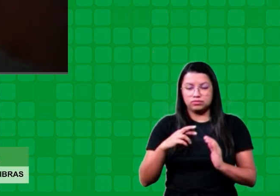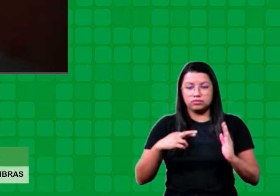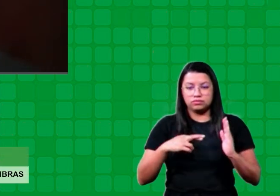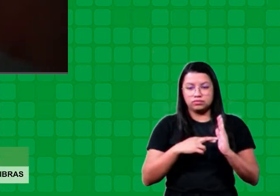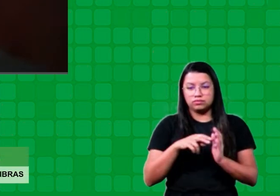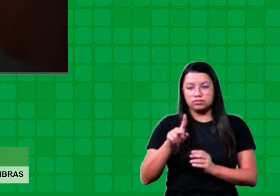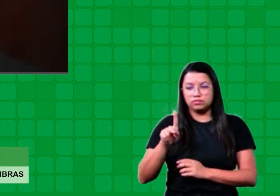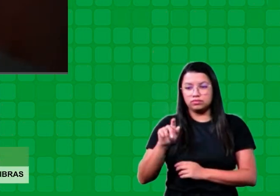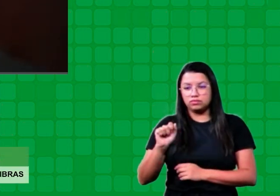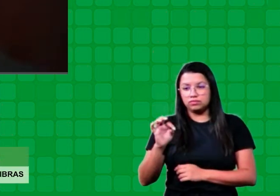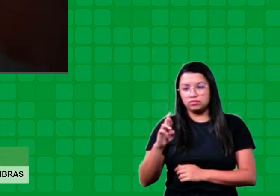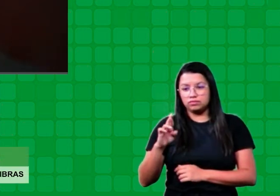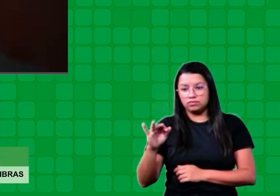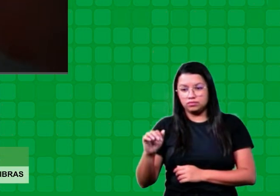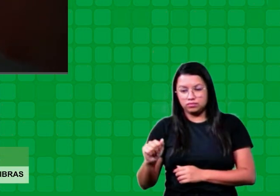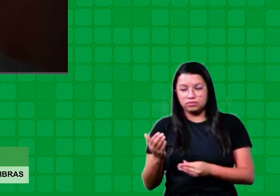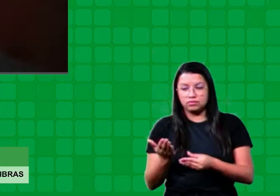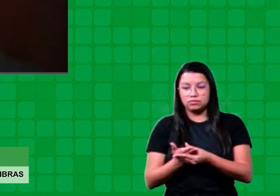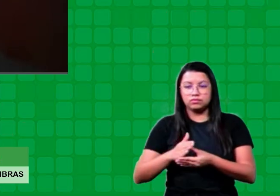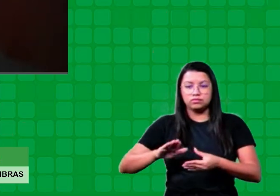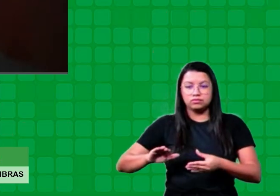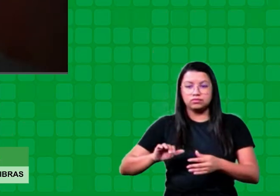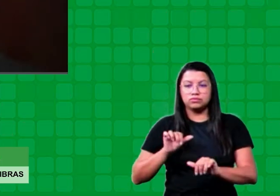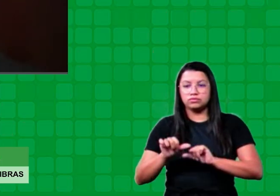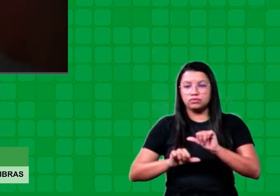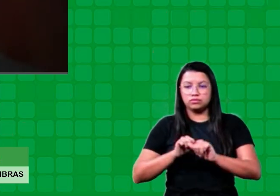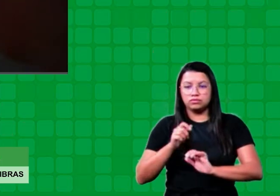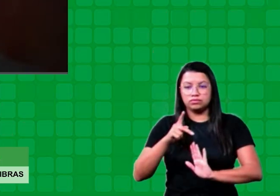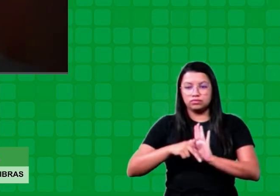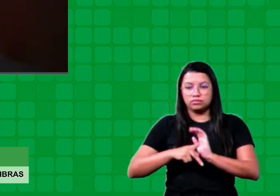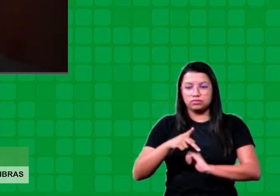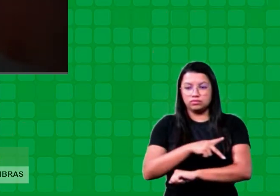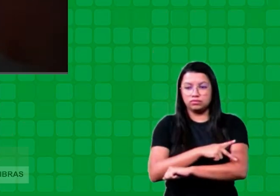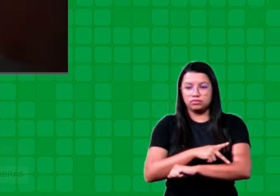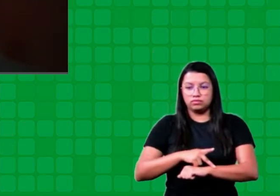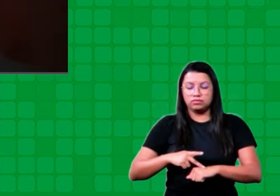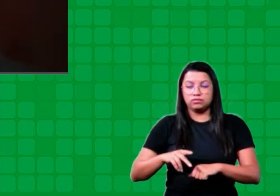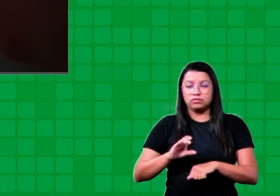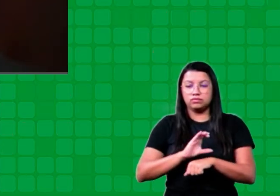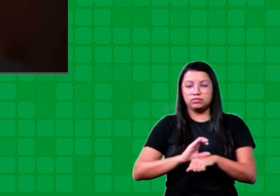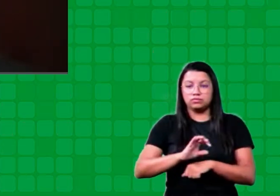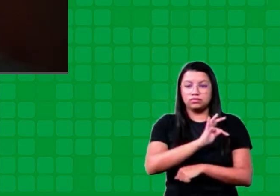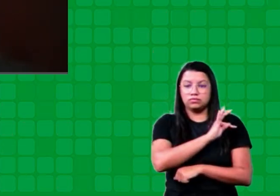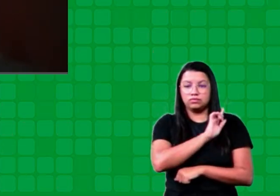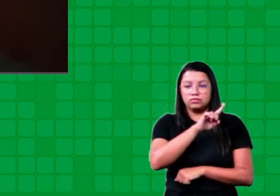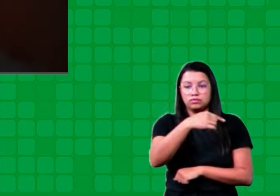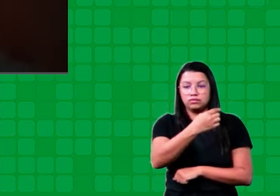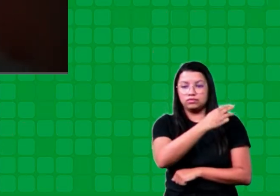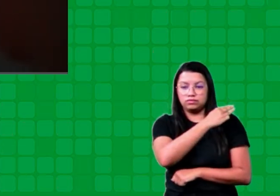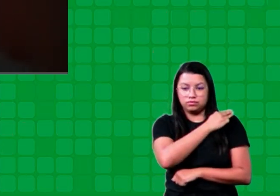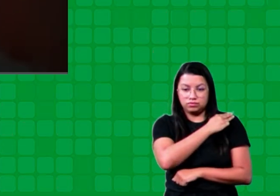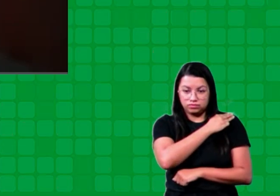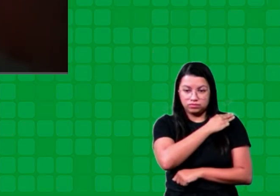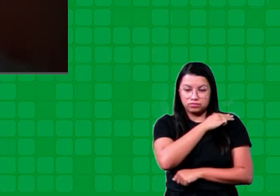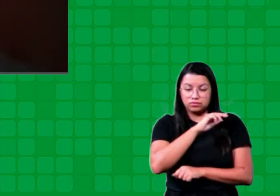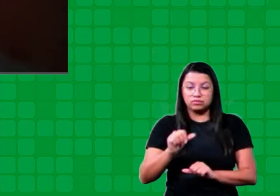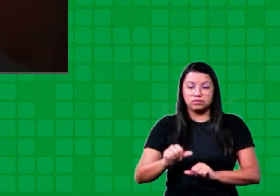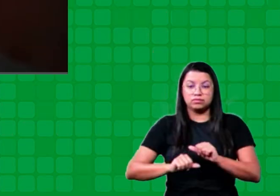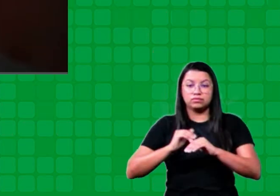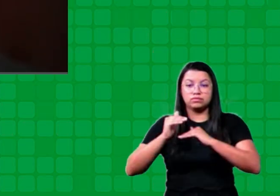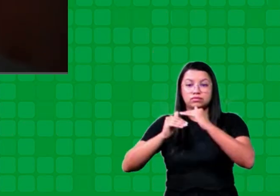alteração do projeto pedagógico do curso técnico subsequente ao ensino médio em desenvolvimento de